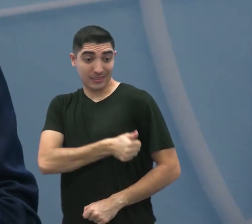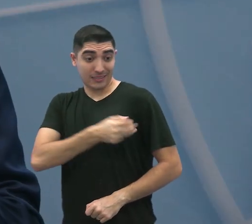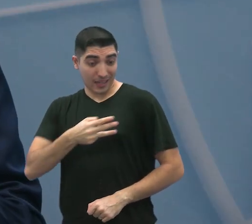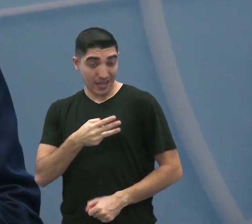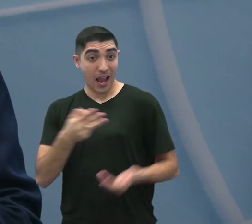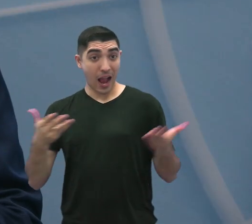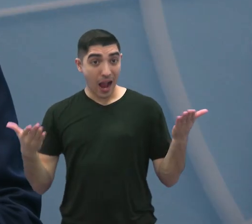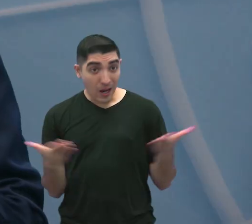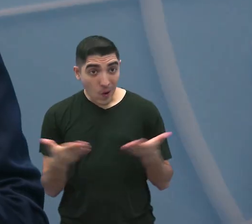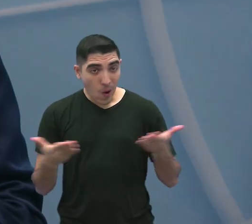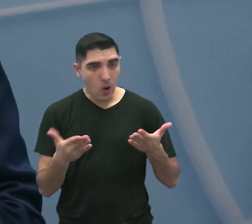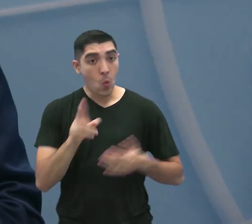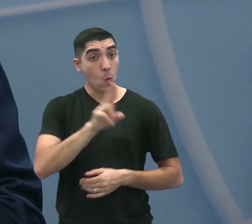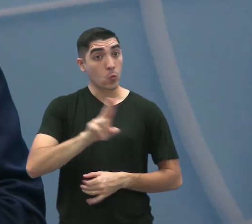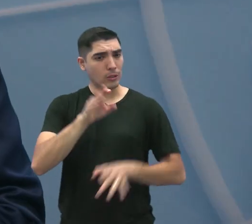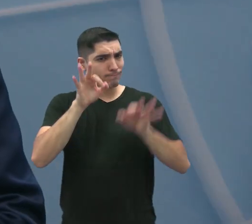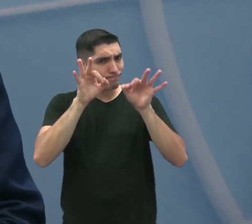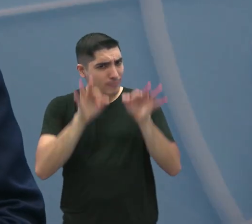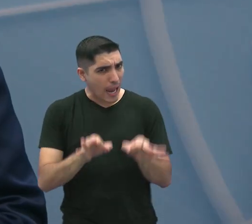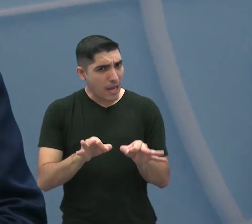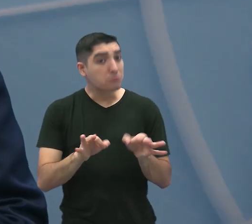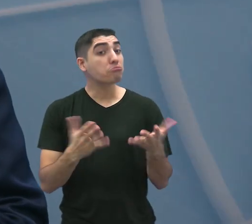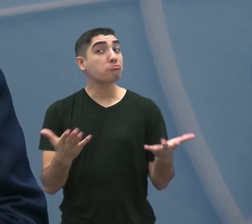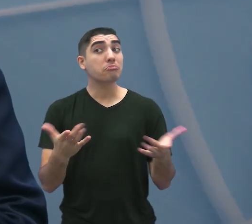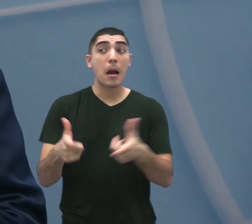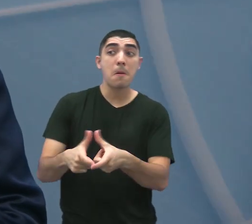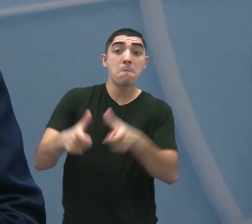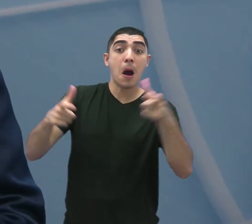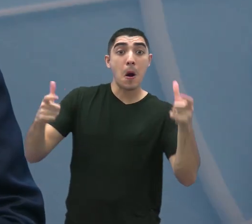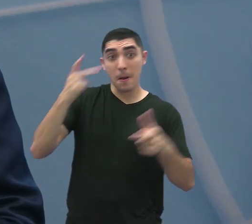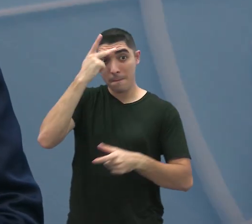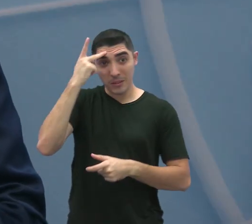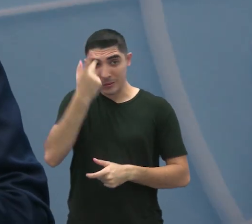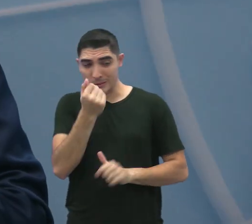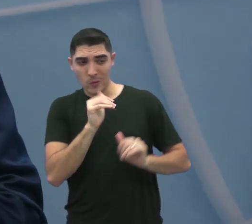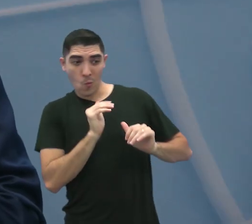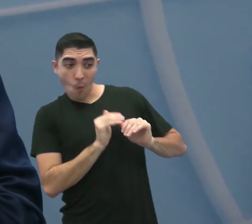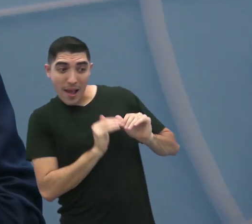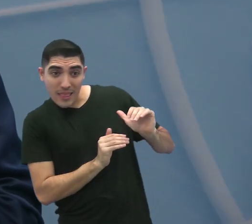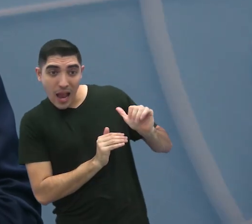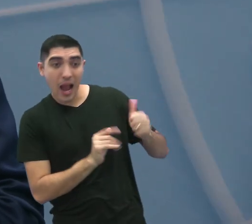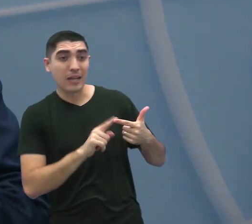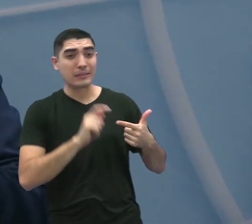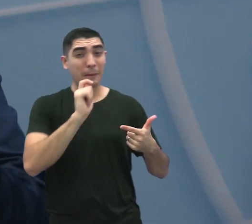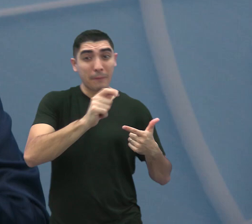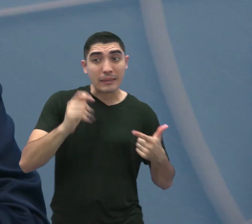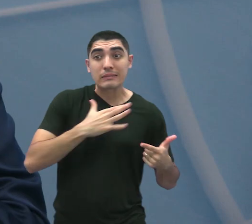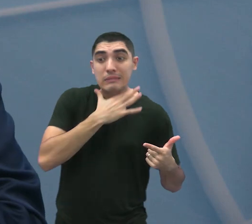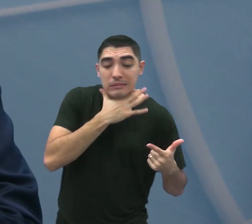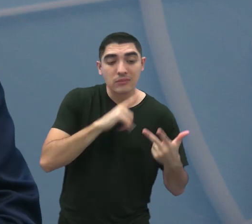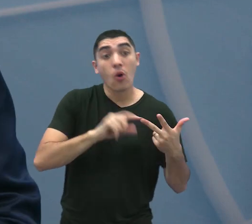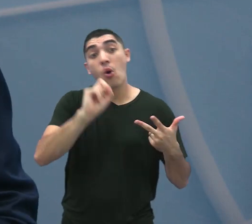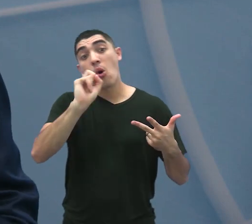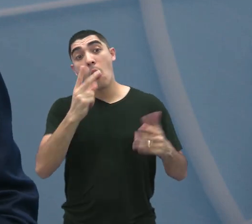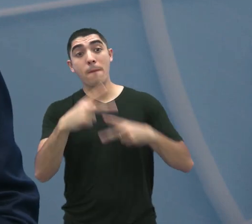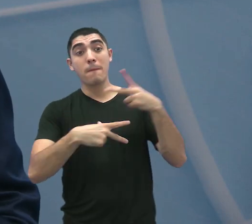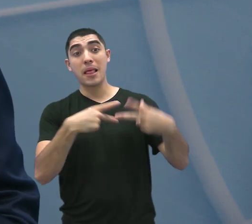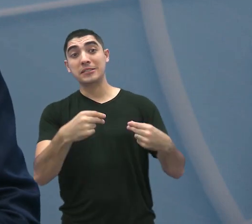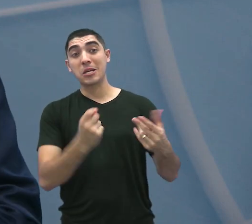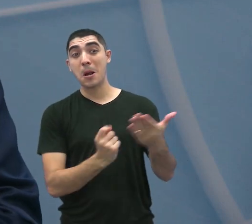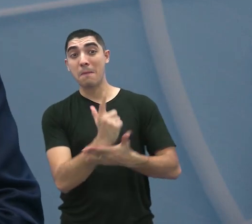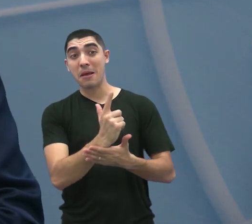uma forma sábia. Será que a galera vai guardar para pagar contas ou já tem presente de Natal